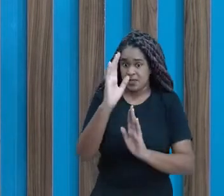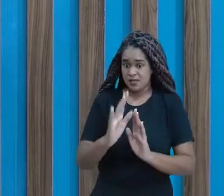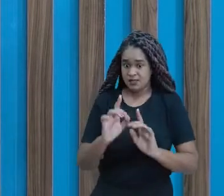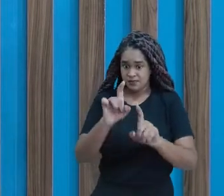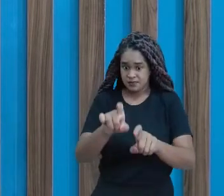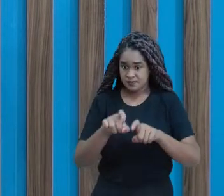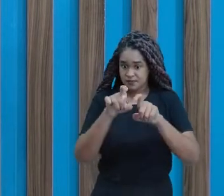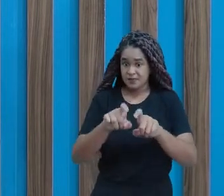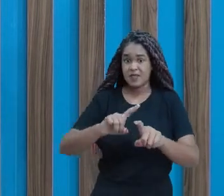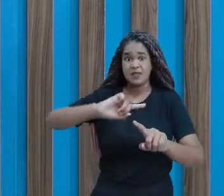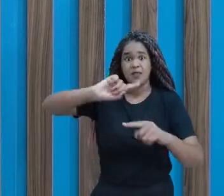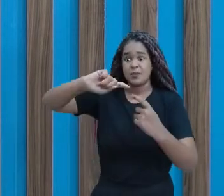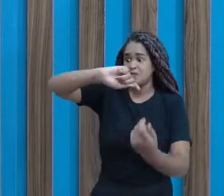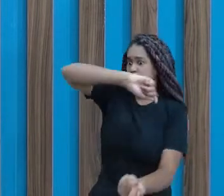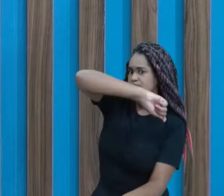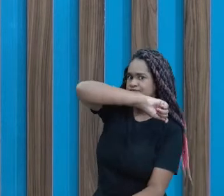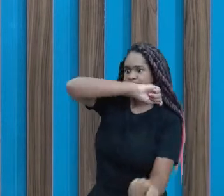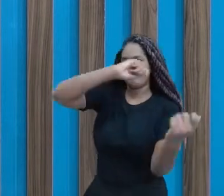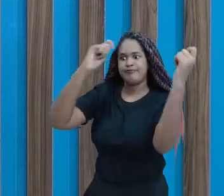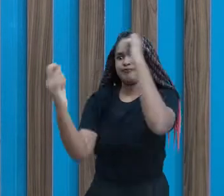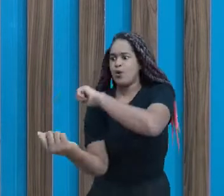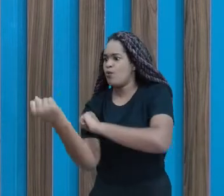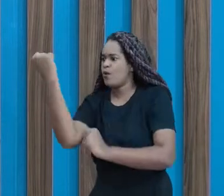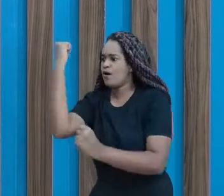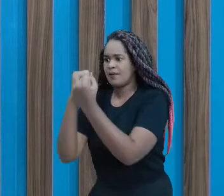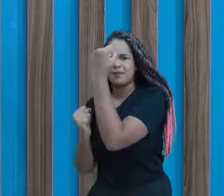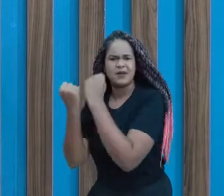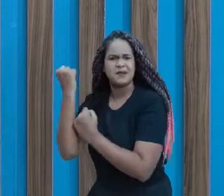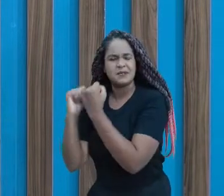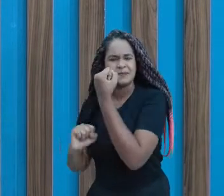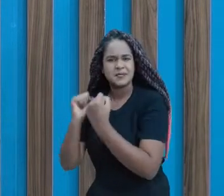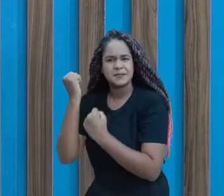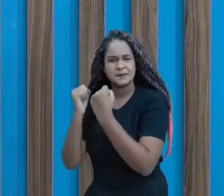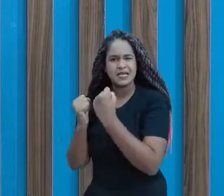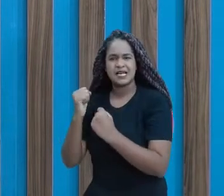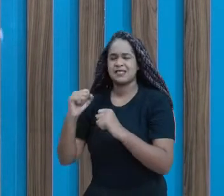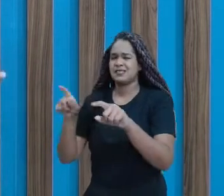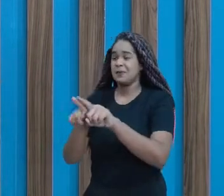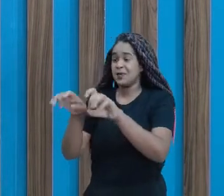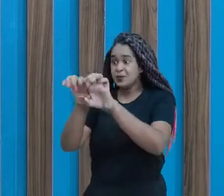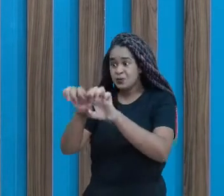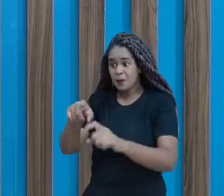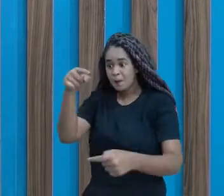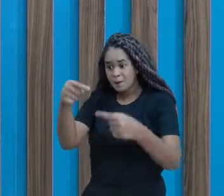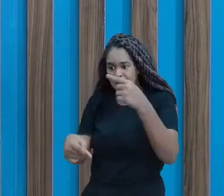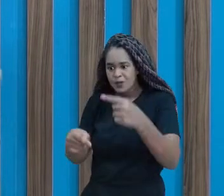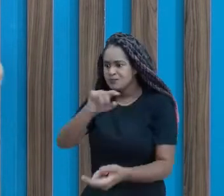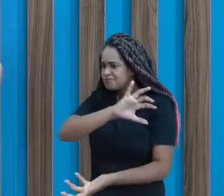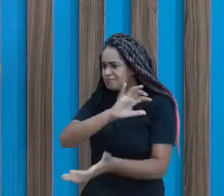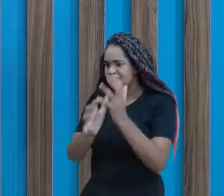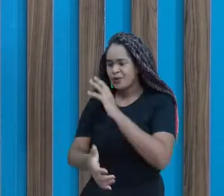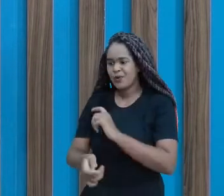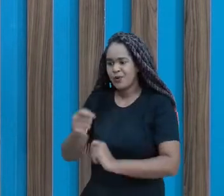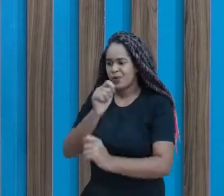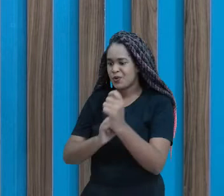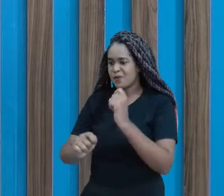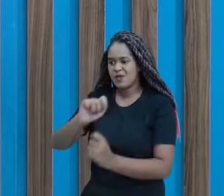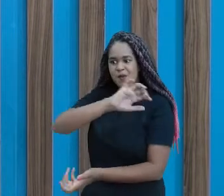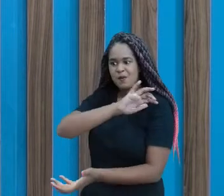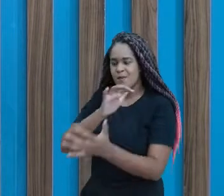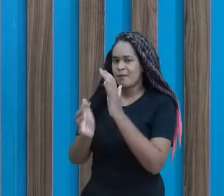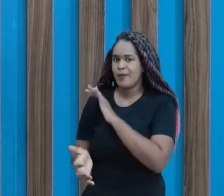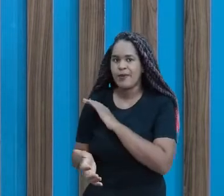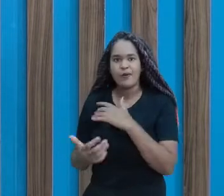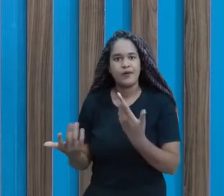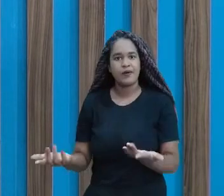repente, desponta para uma industrialização, para uma modificação na sua estrutura política, social, econômica. É o